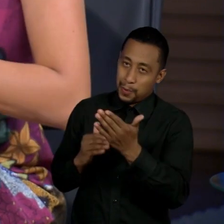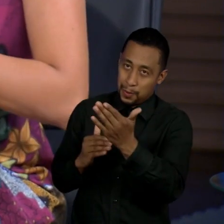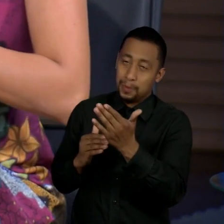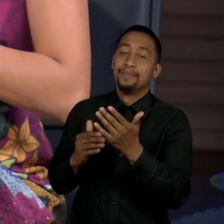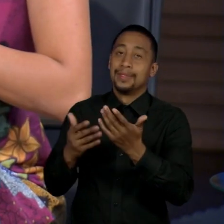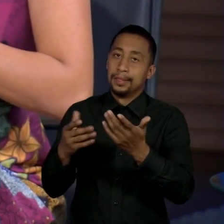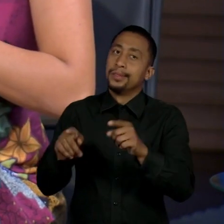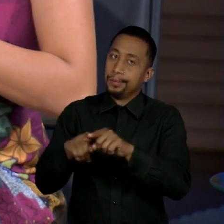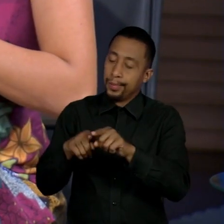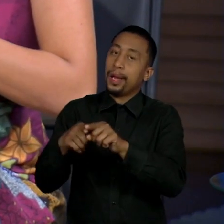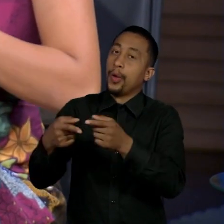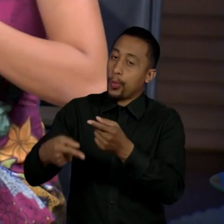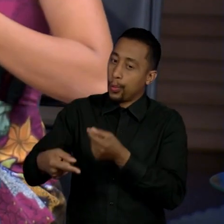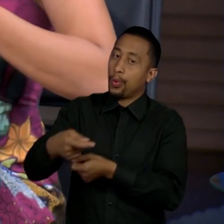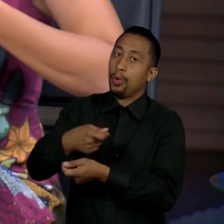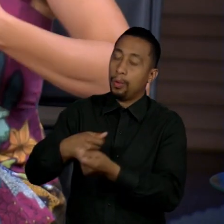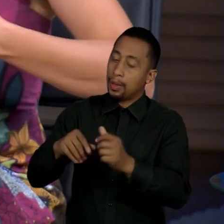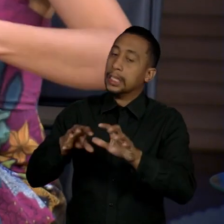mercado